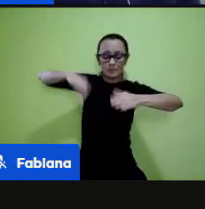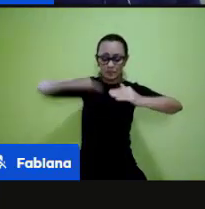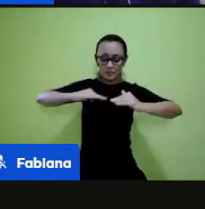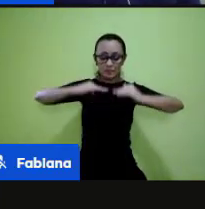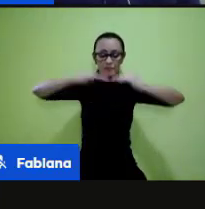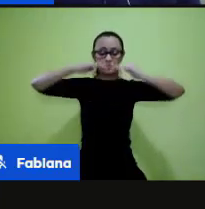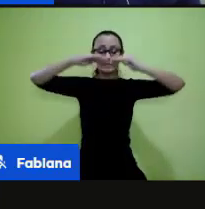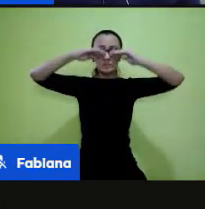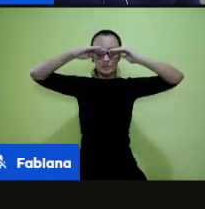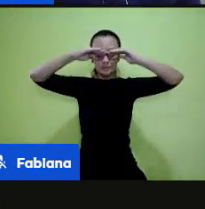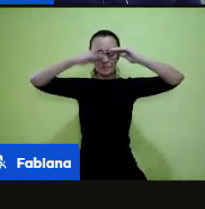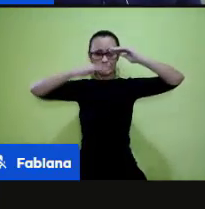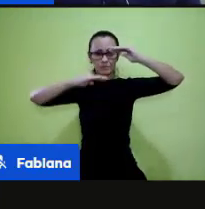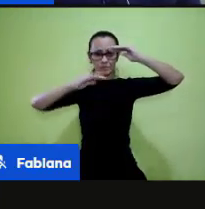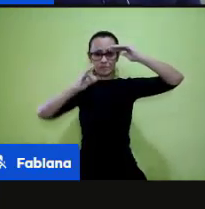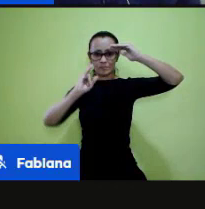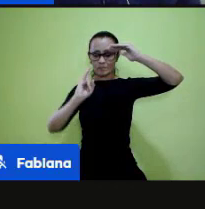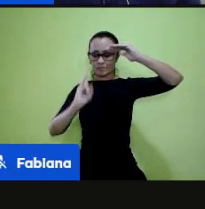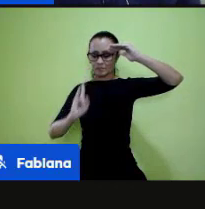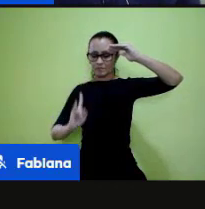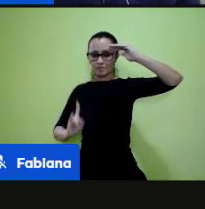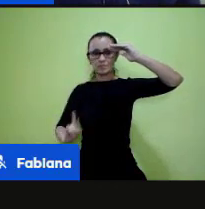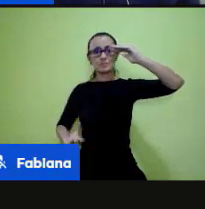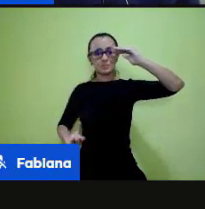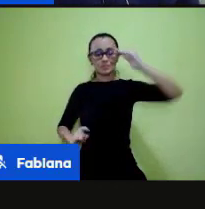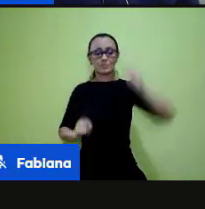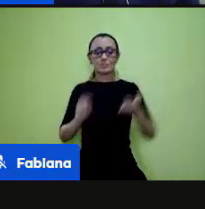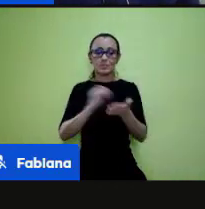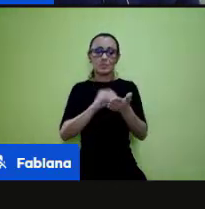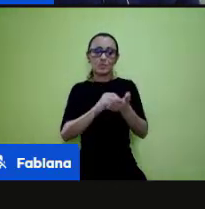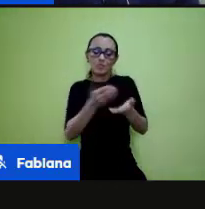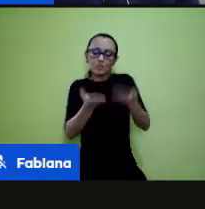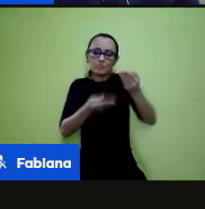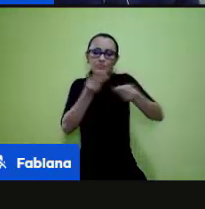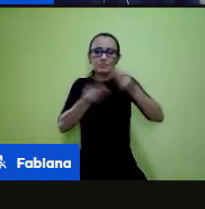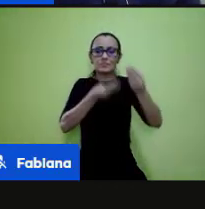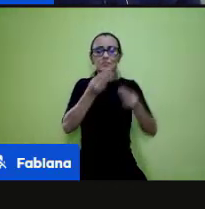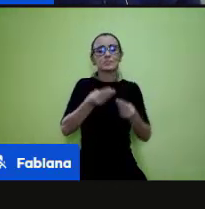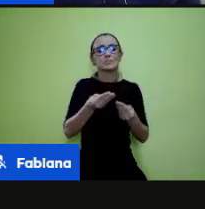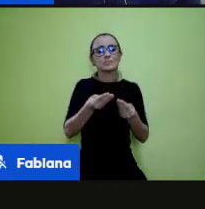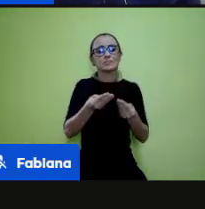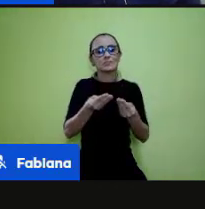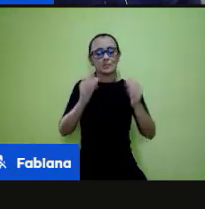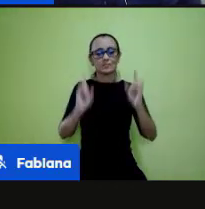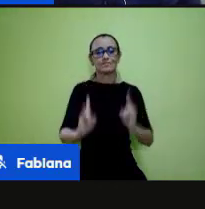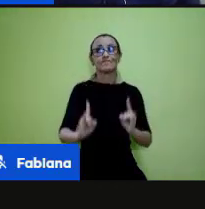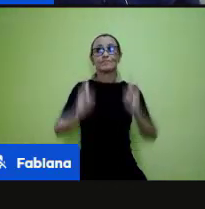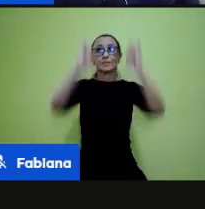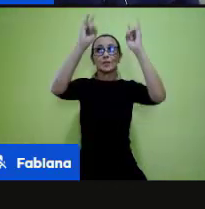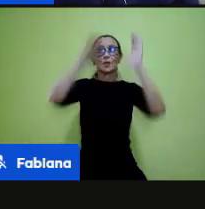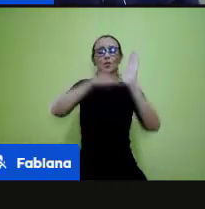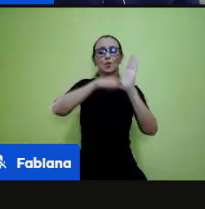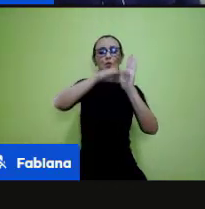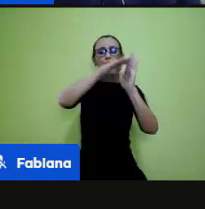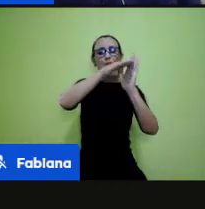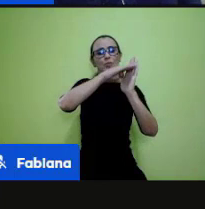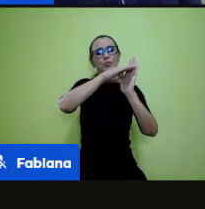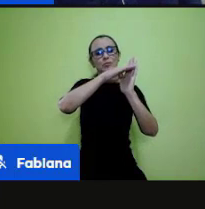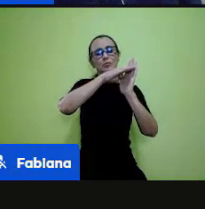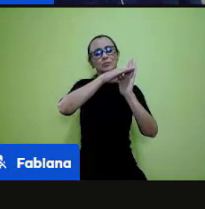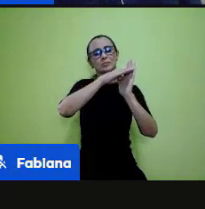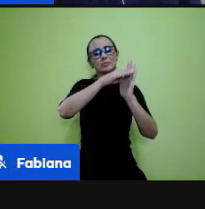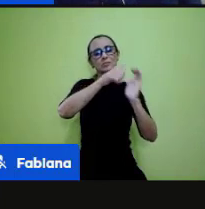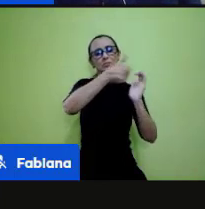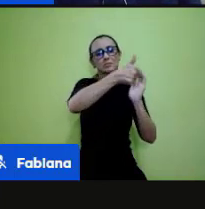a fazenda e deixou sem tratamento. E no 12º andar a gente coletou foco desse vetor, então, para a postura dos